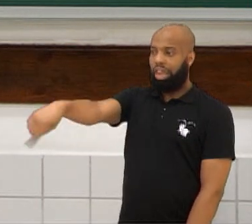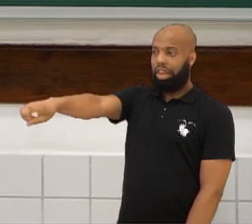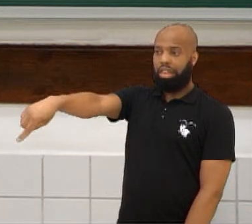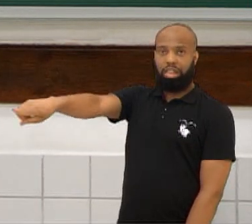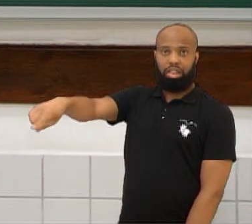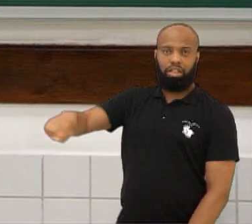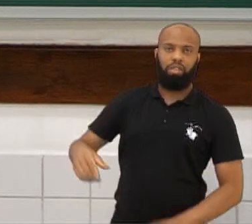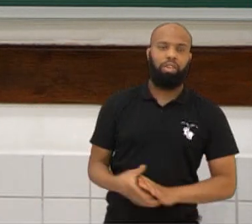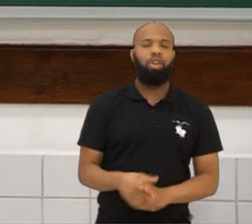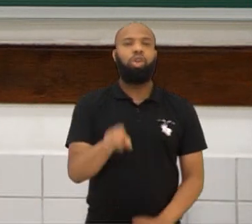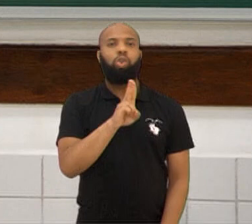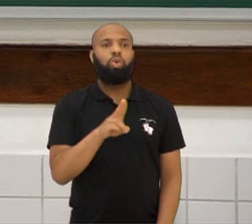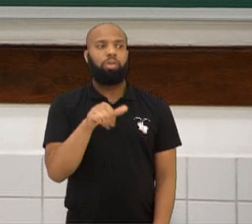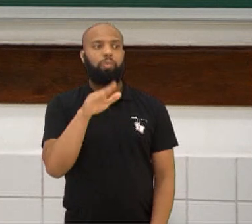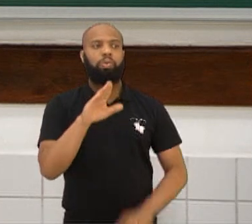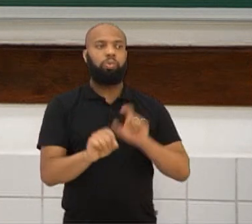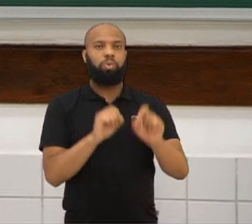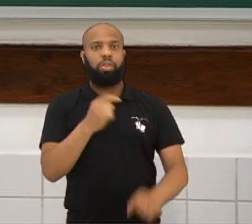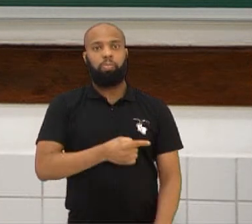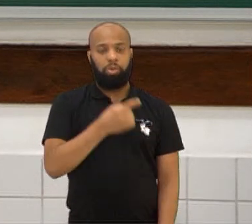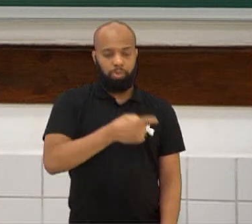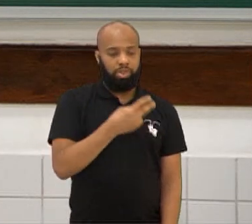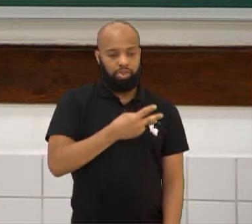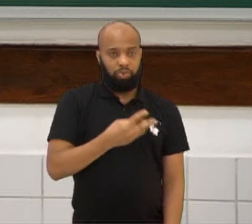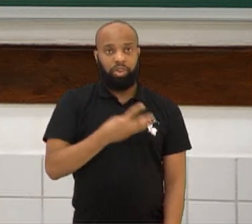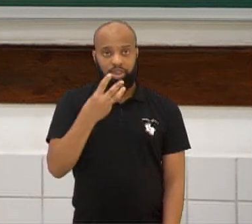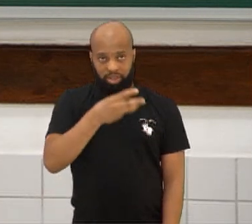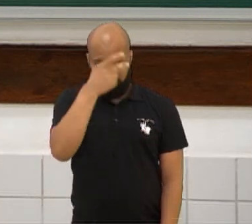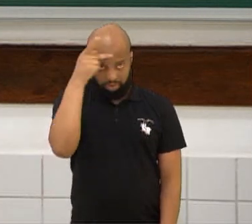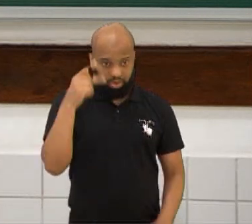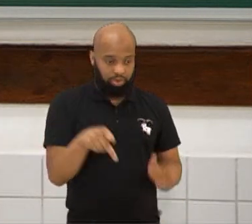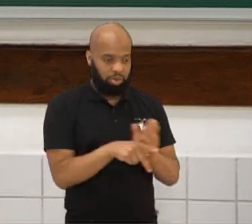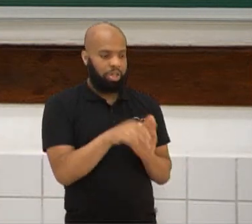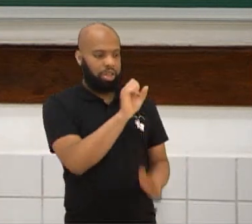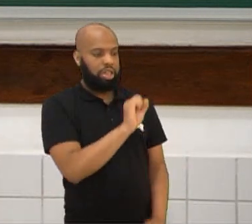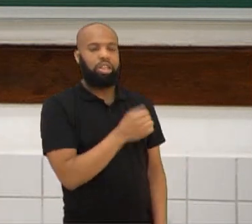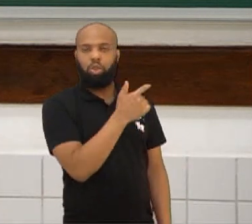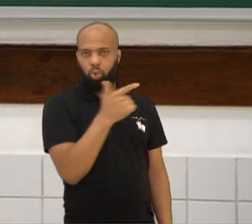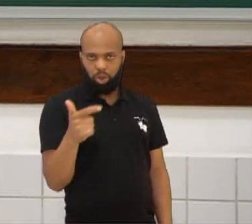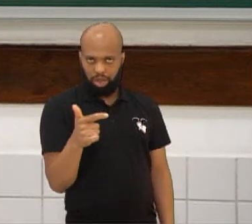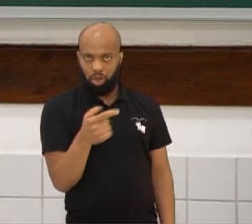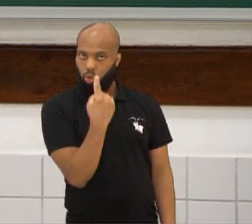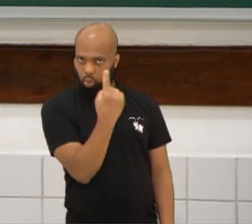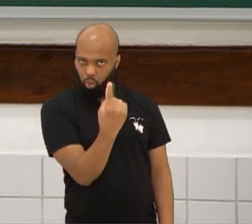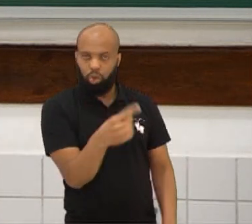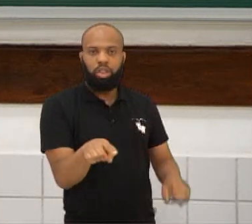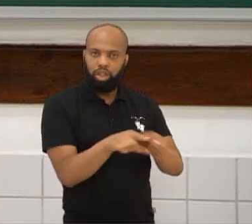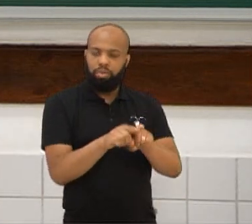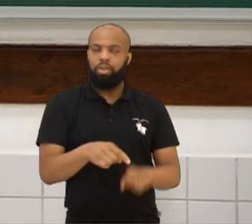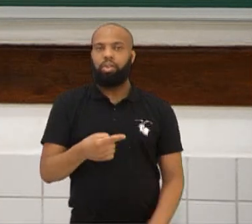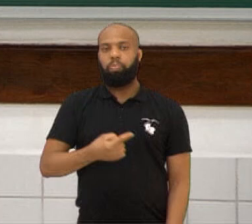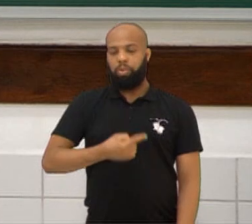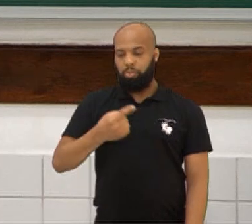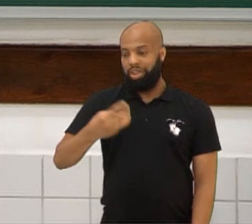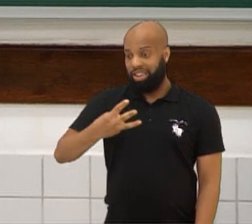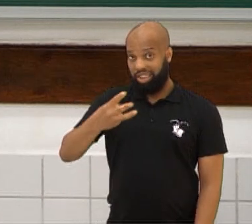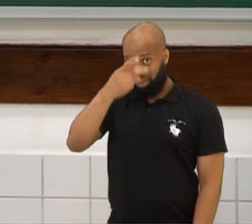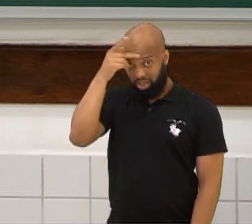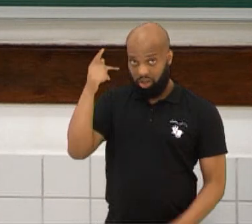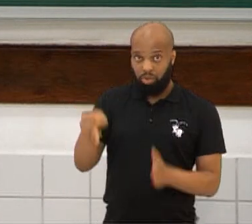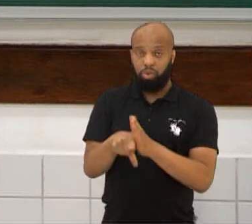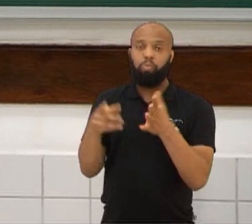usa são primeira, segunda e terceira pessoa do singular, primeira e terceira pessoa do